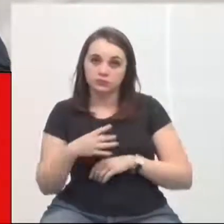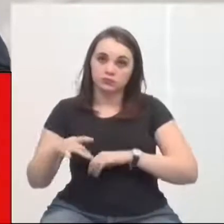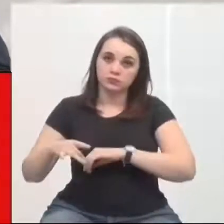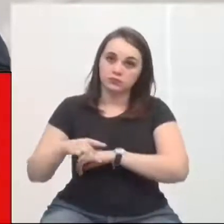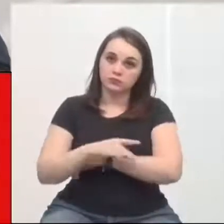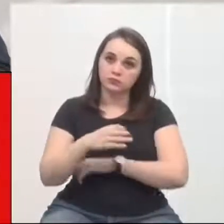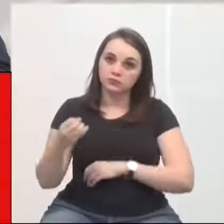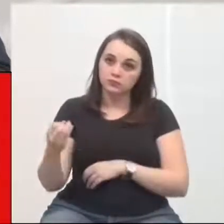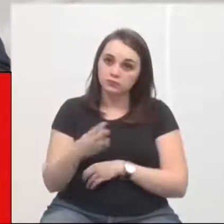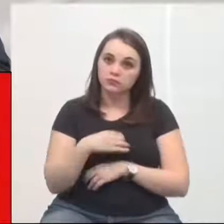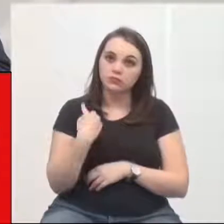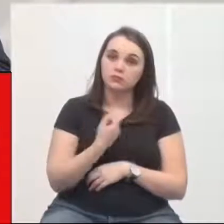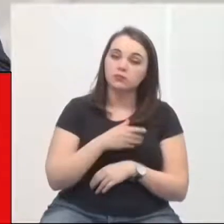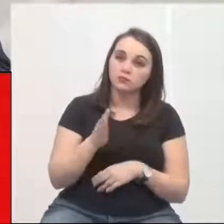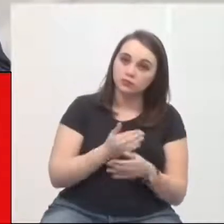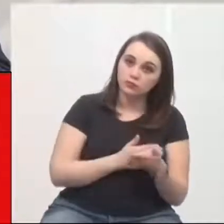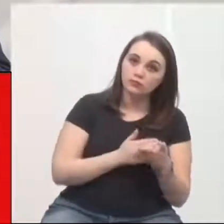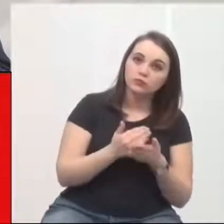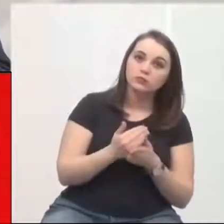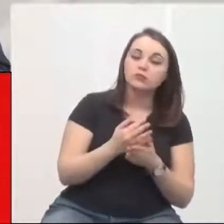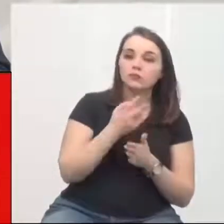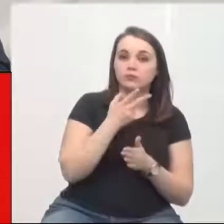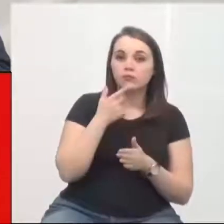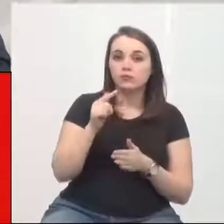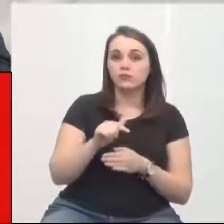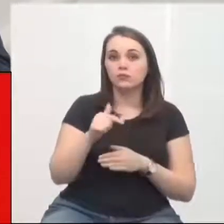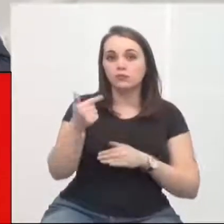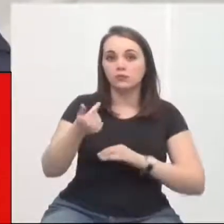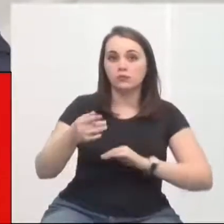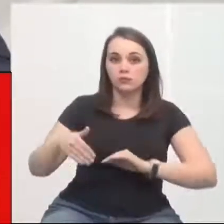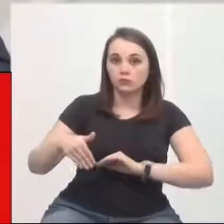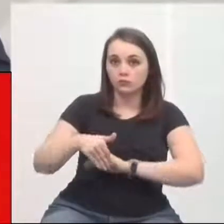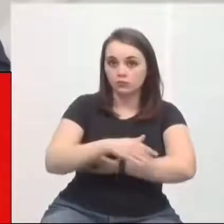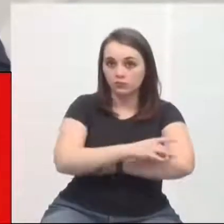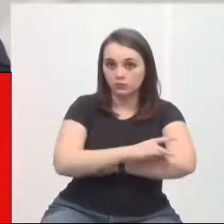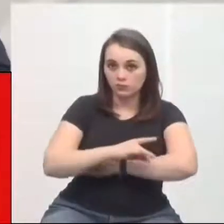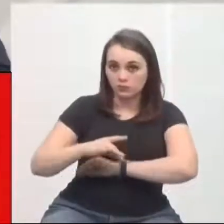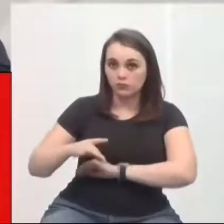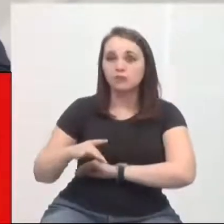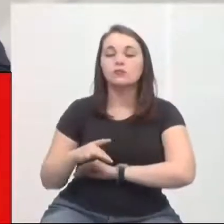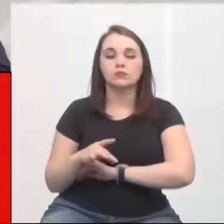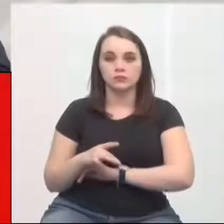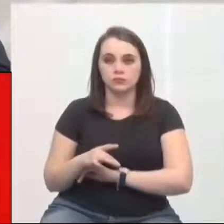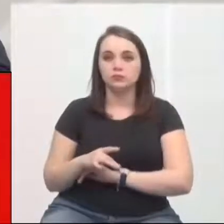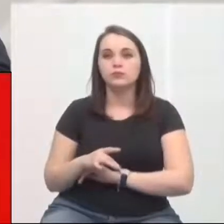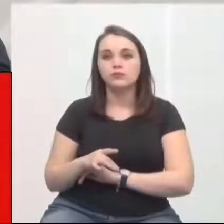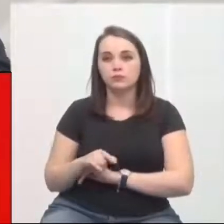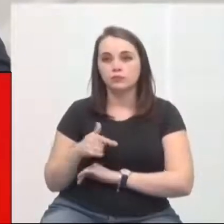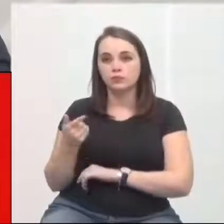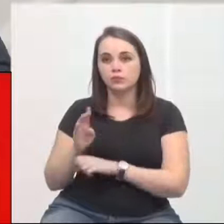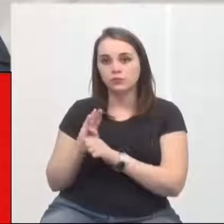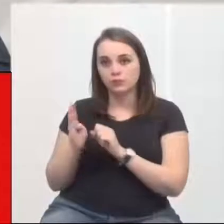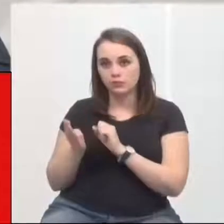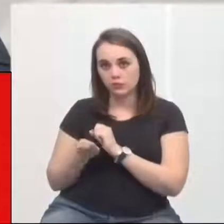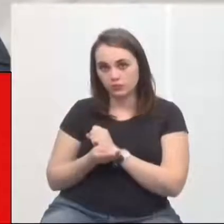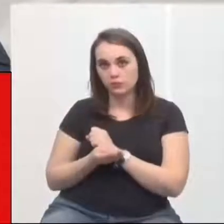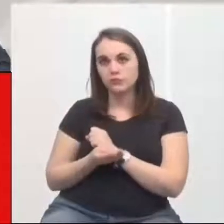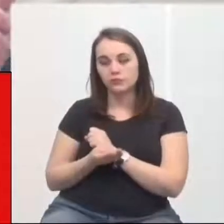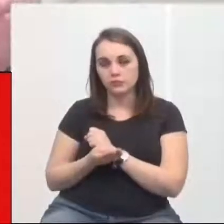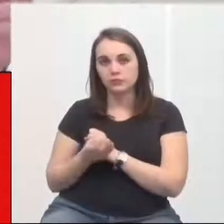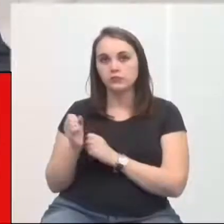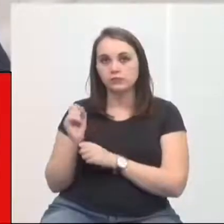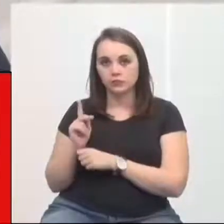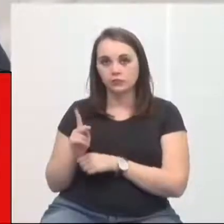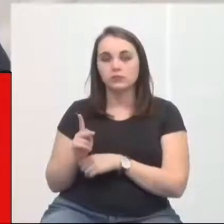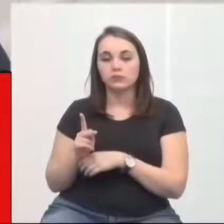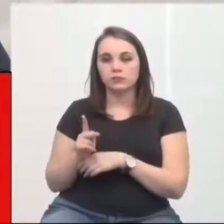nós também já começamos a fazer a revitalização, né, Juarez? Ele citou aqui a rua que nós já estamos concluindo, aí,